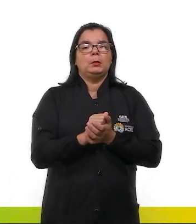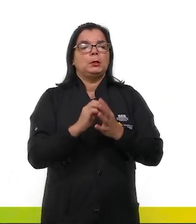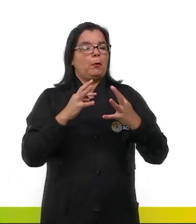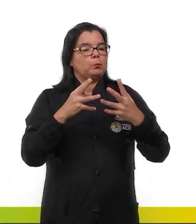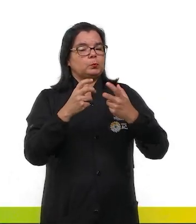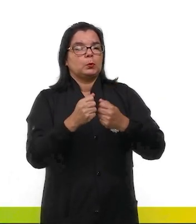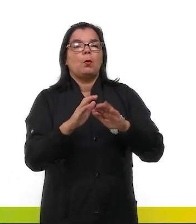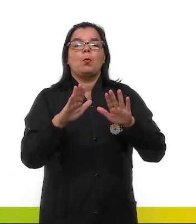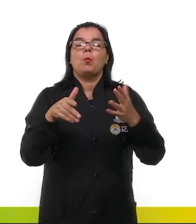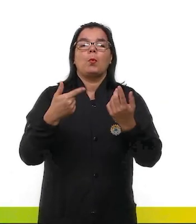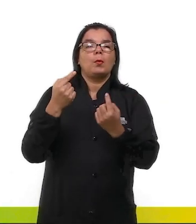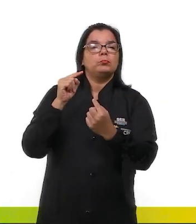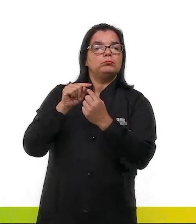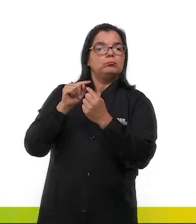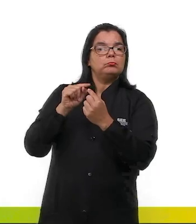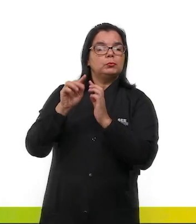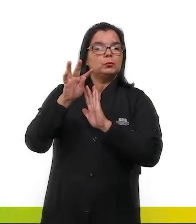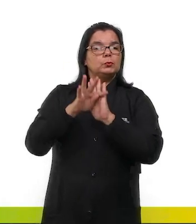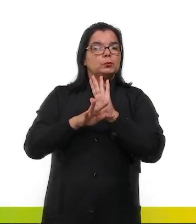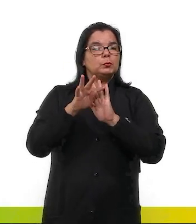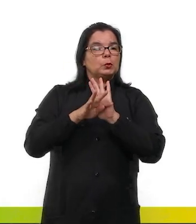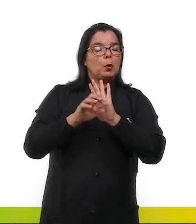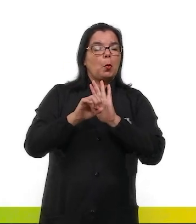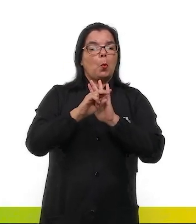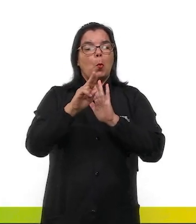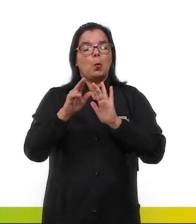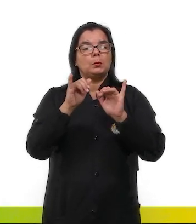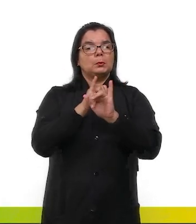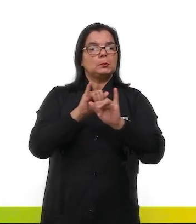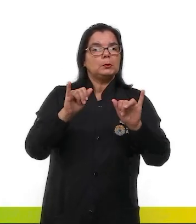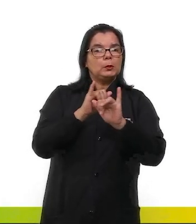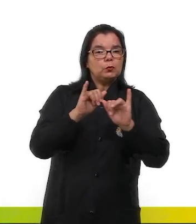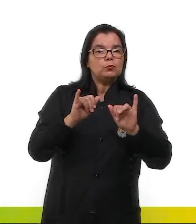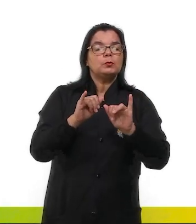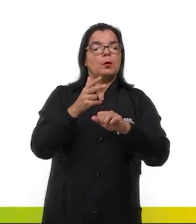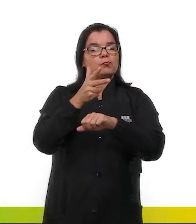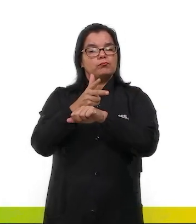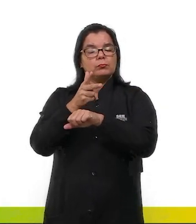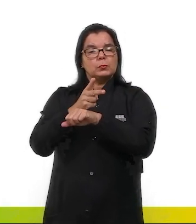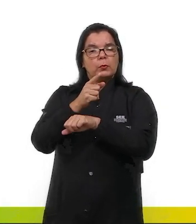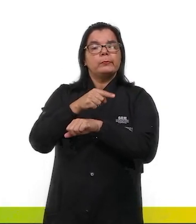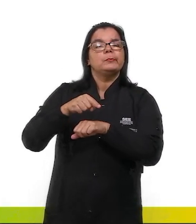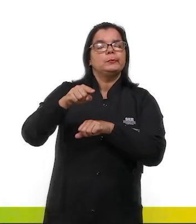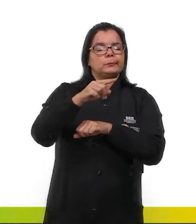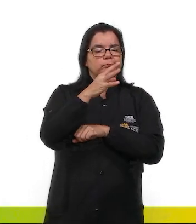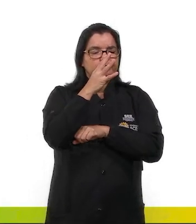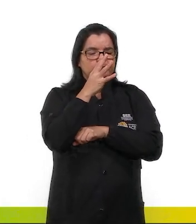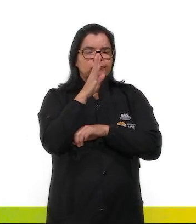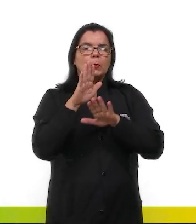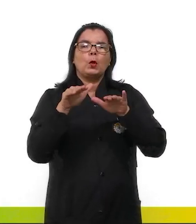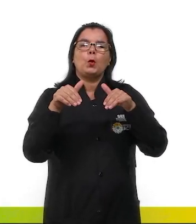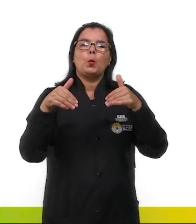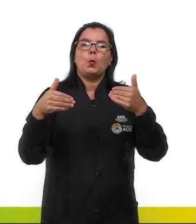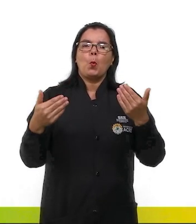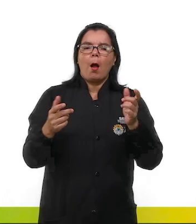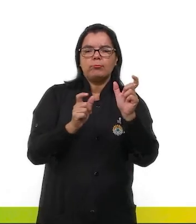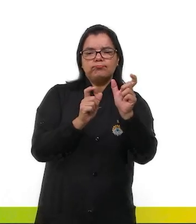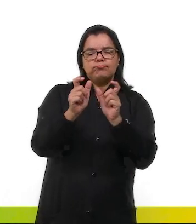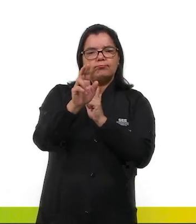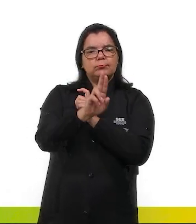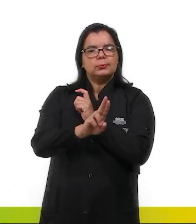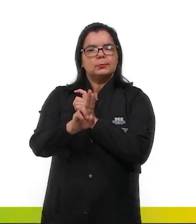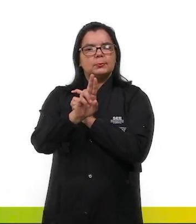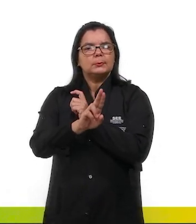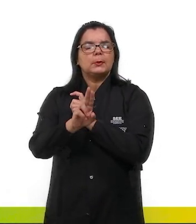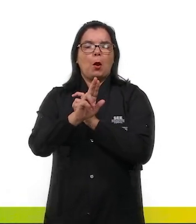todo, qual é o objetivo desse texto, ou dessa informação, ou desse vídeo que você assistiu, quais foram as palavras